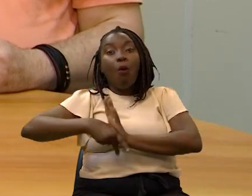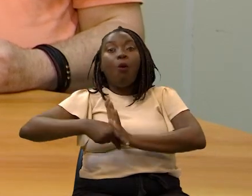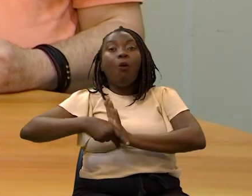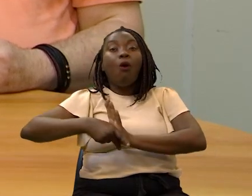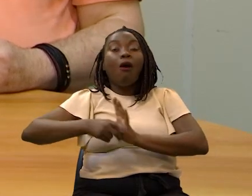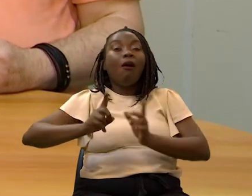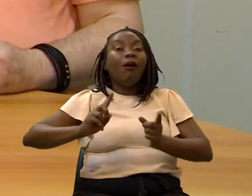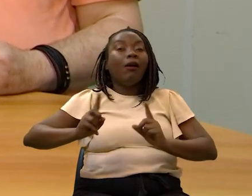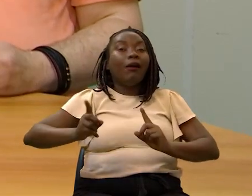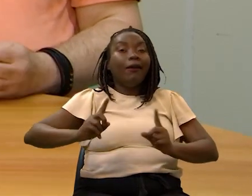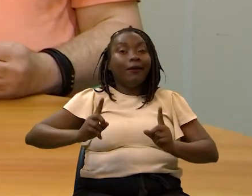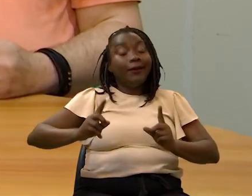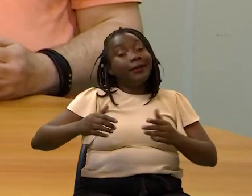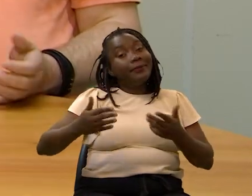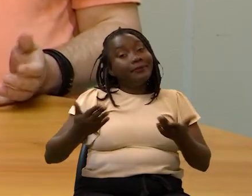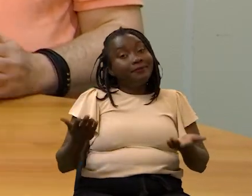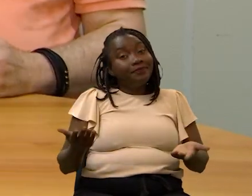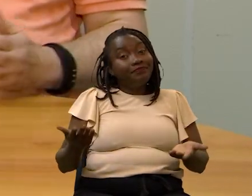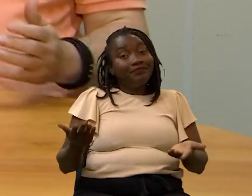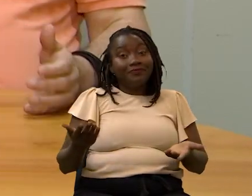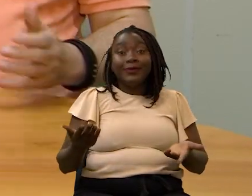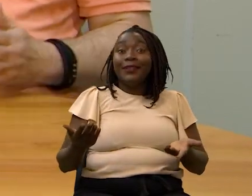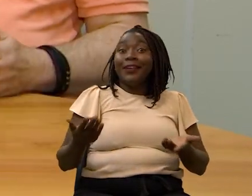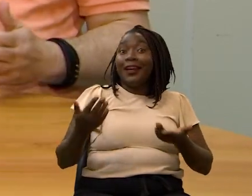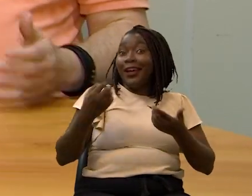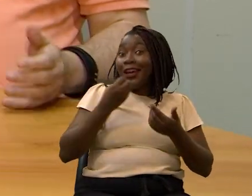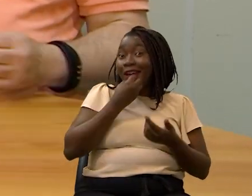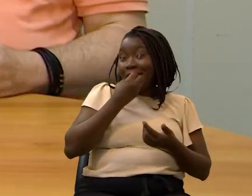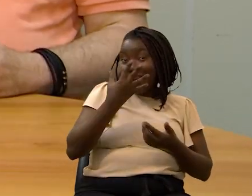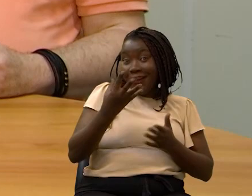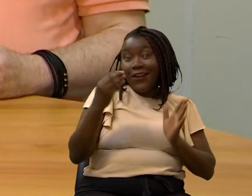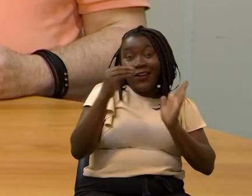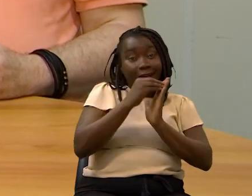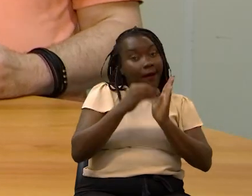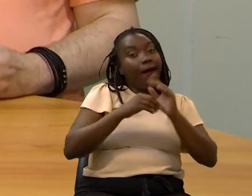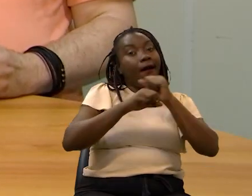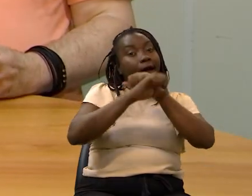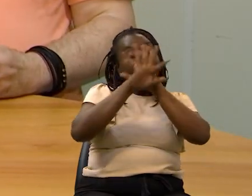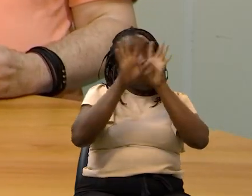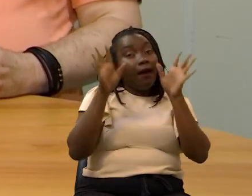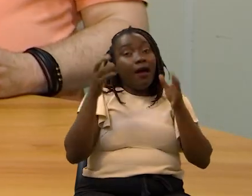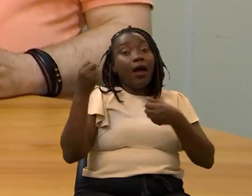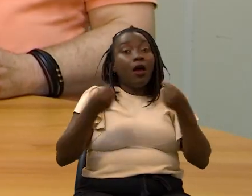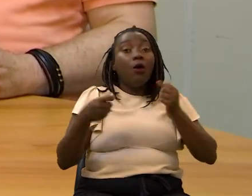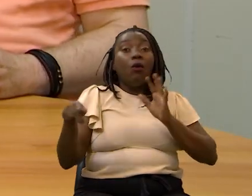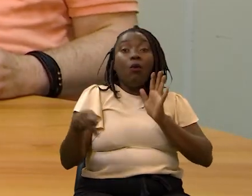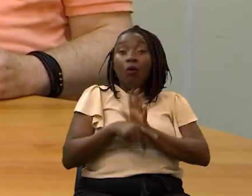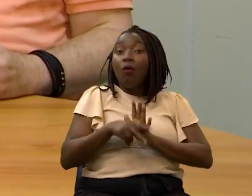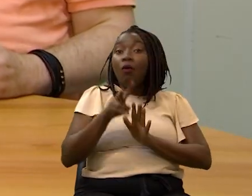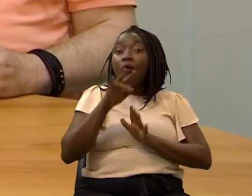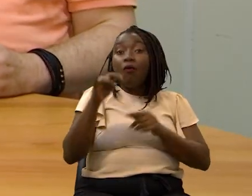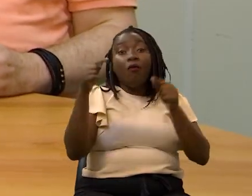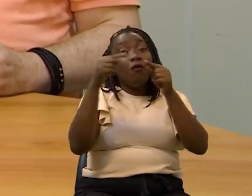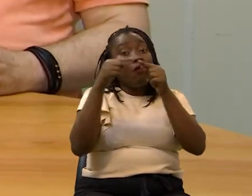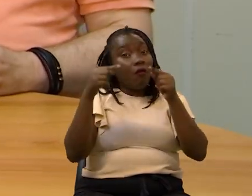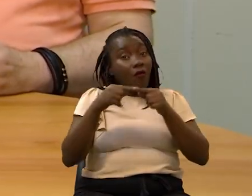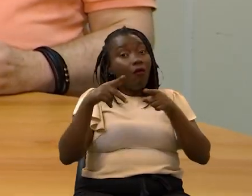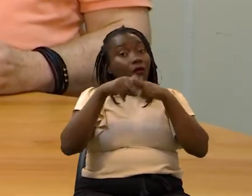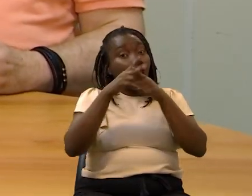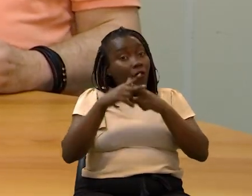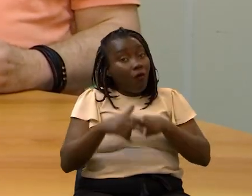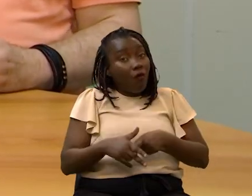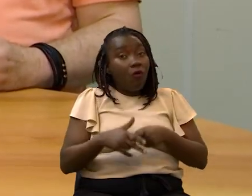carro próprio? Então, aí Isso a gente colocando claro, obviamente, que o carro próprio vai fazer